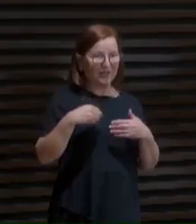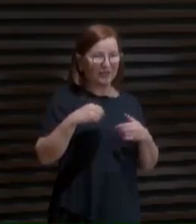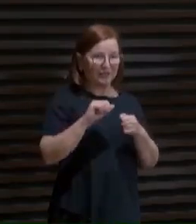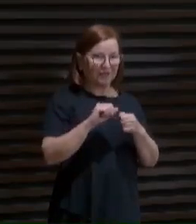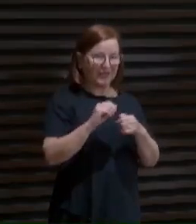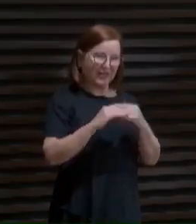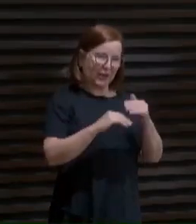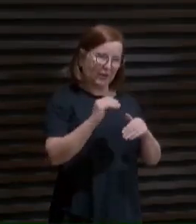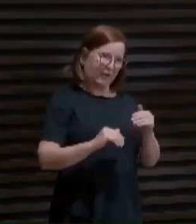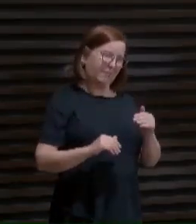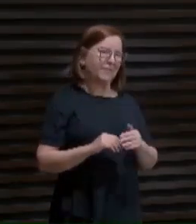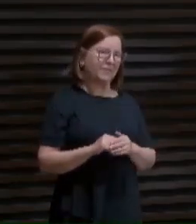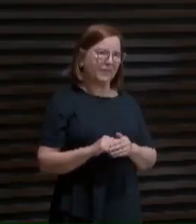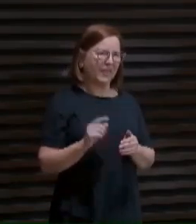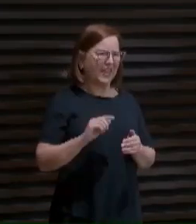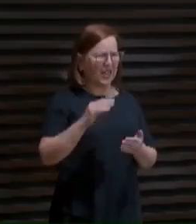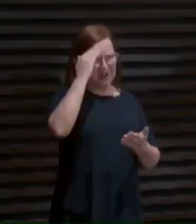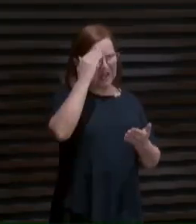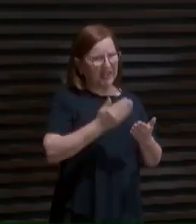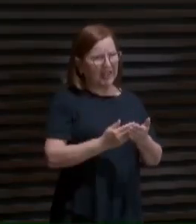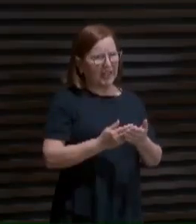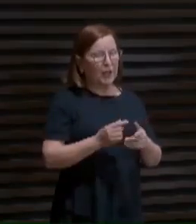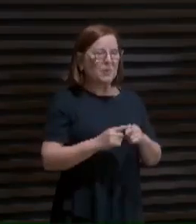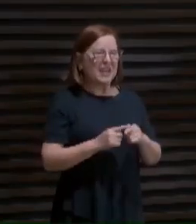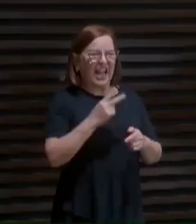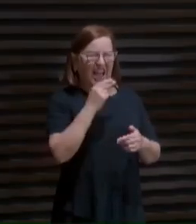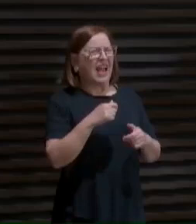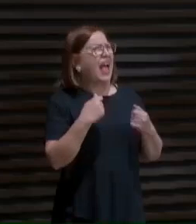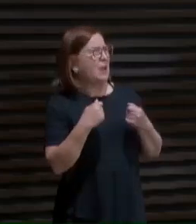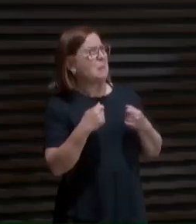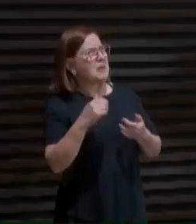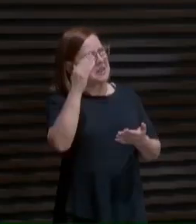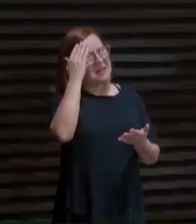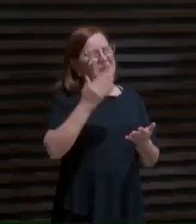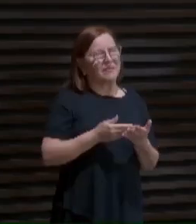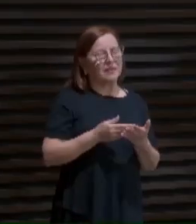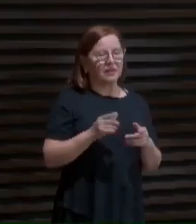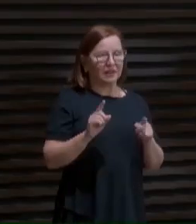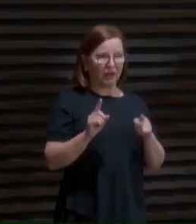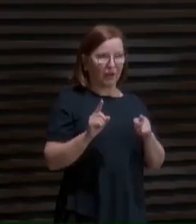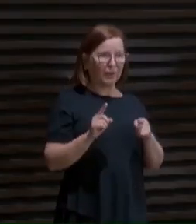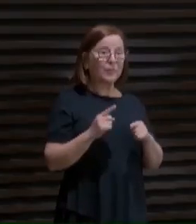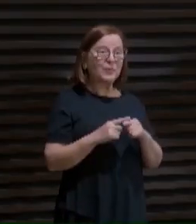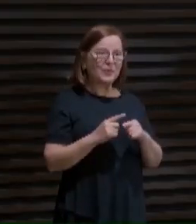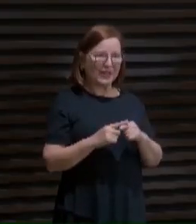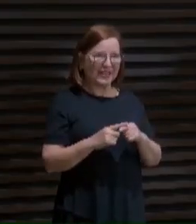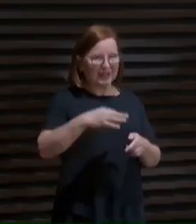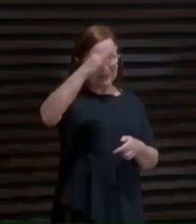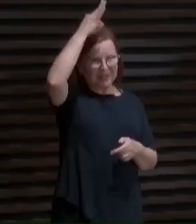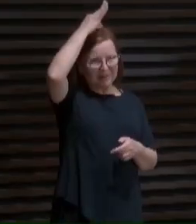Eles não creem porque acham que devem crer, mas porque houve um